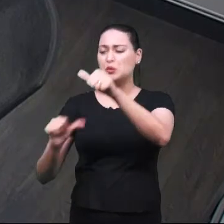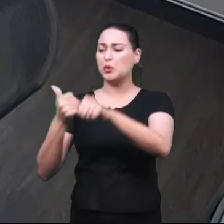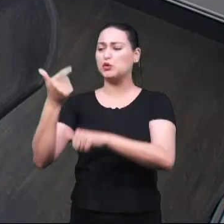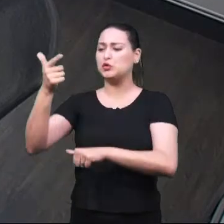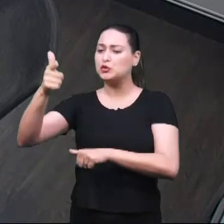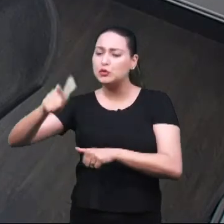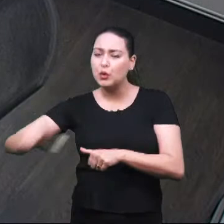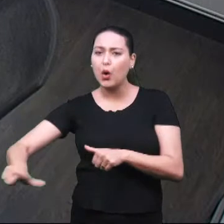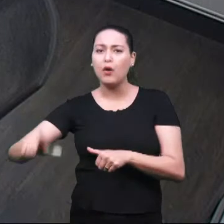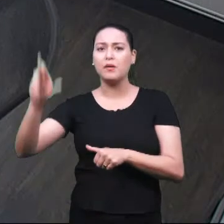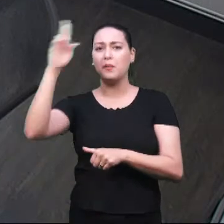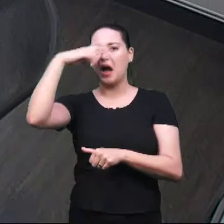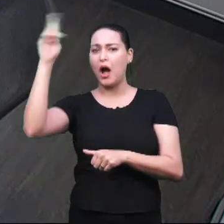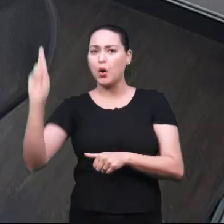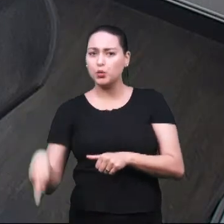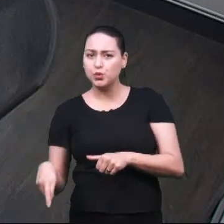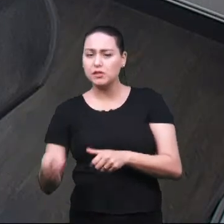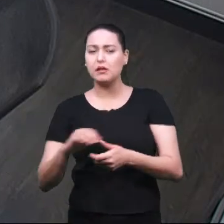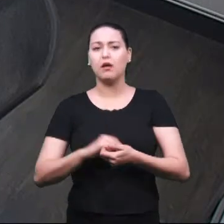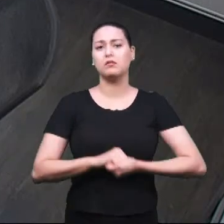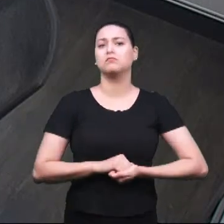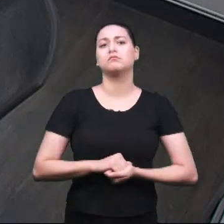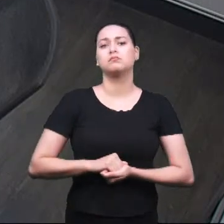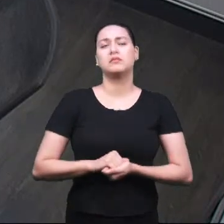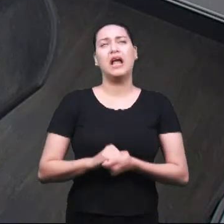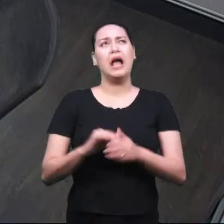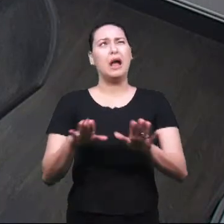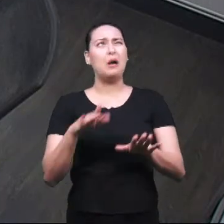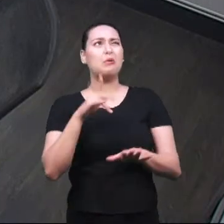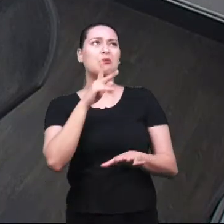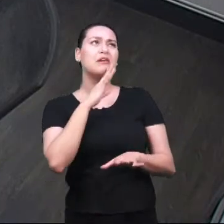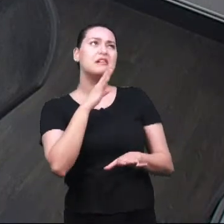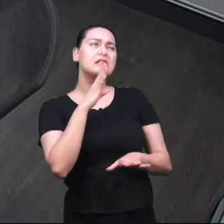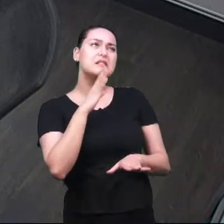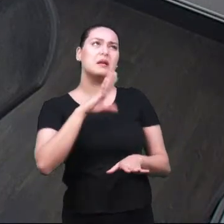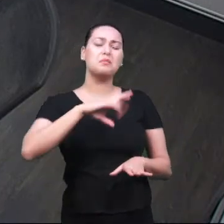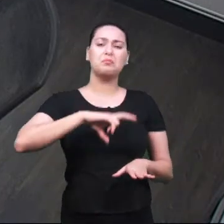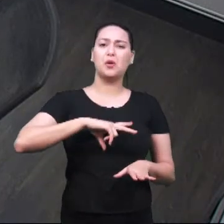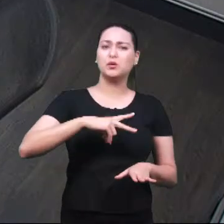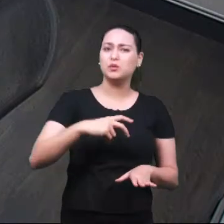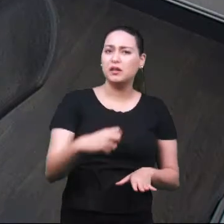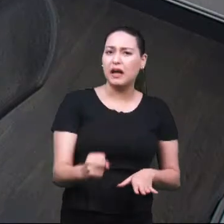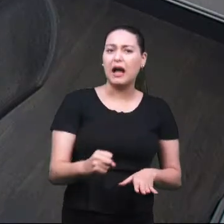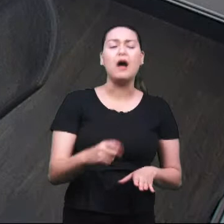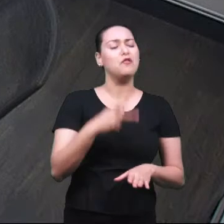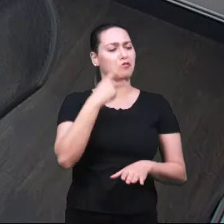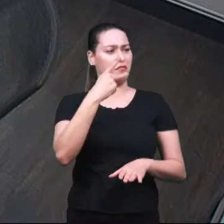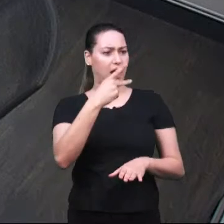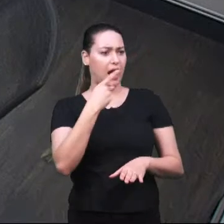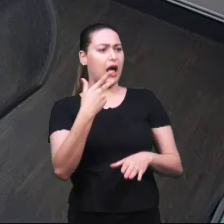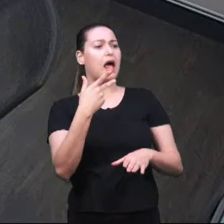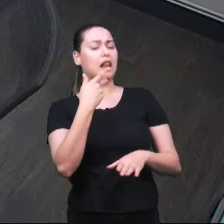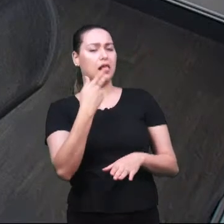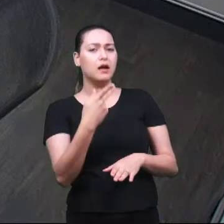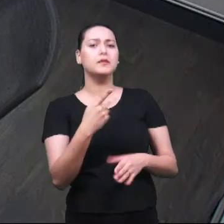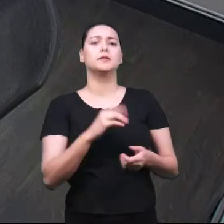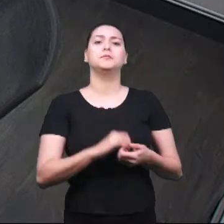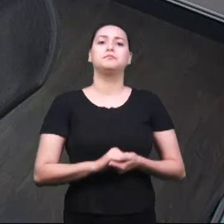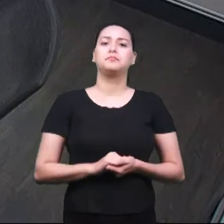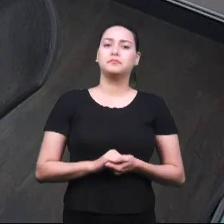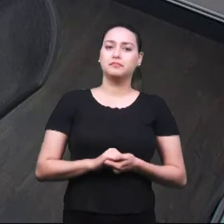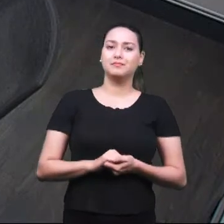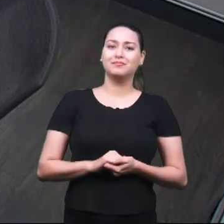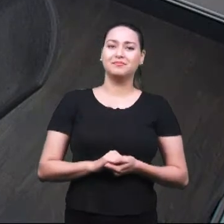viagem e eu vi isso. Ele tá em Portugal, depois ia para a Bélgica. Inclusive ele fala português. Fala muito bem português. Ele fala muito bem Até português. O